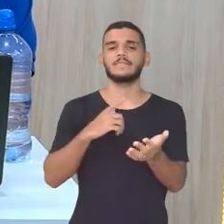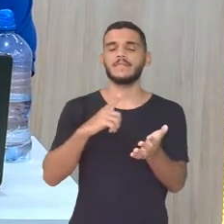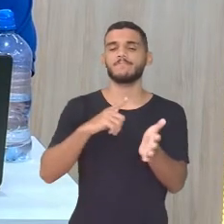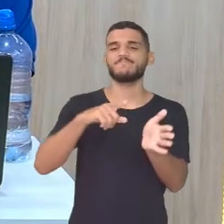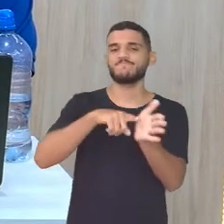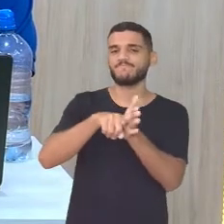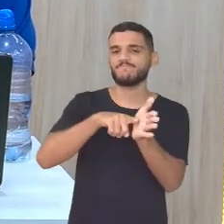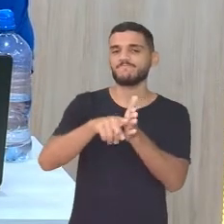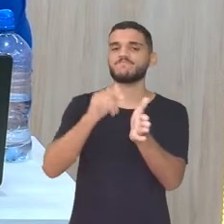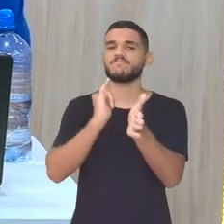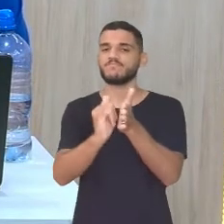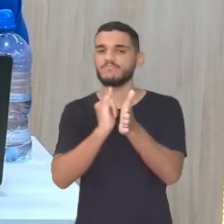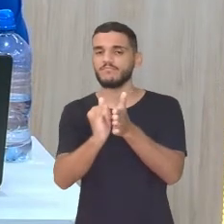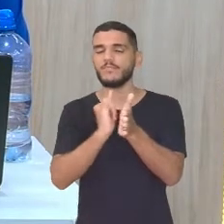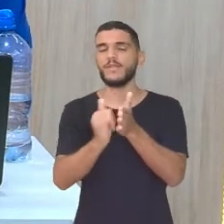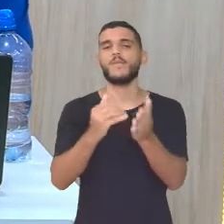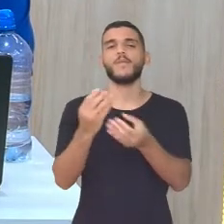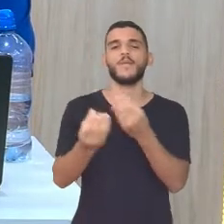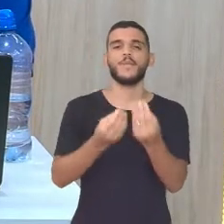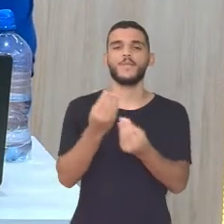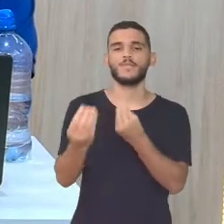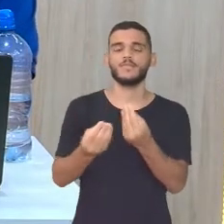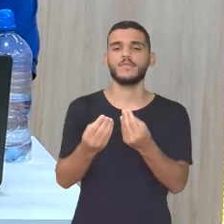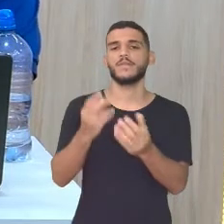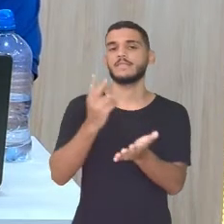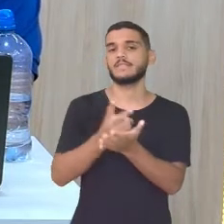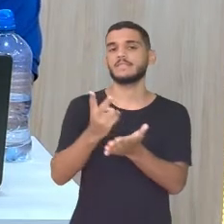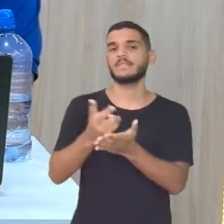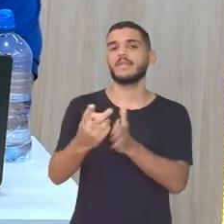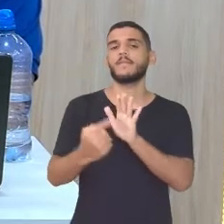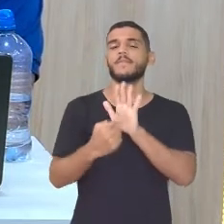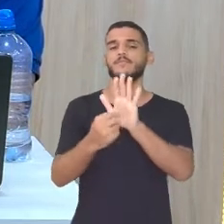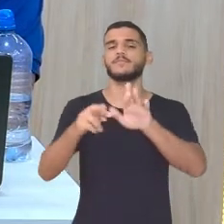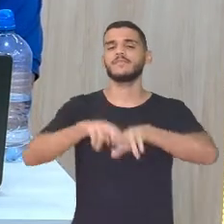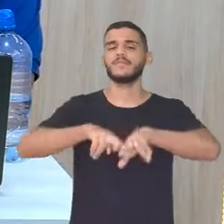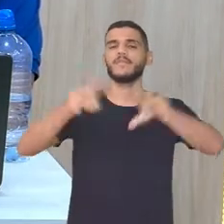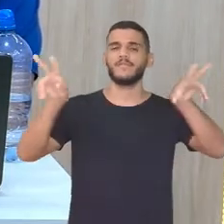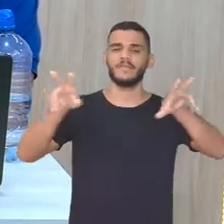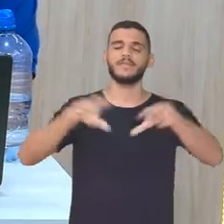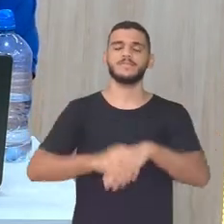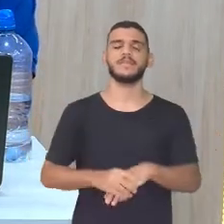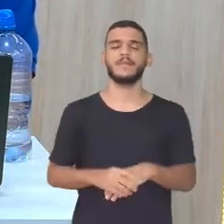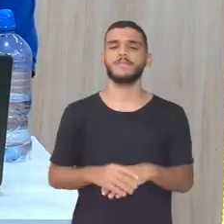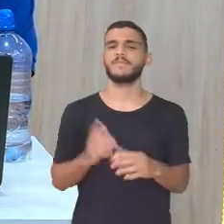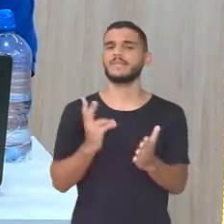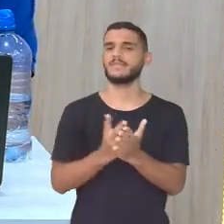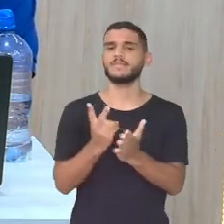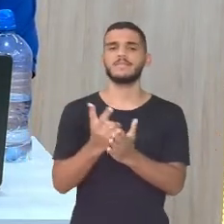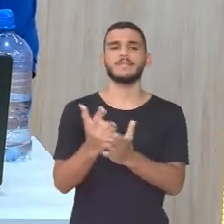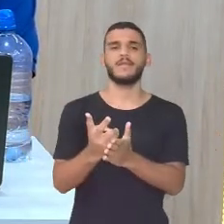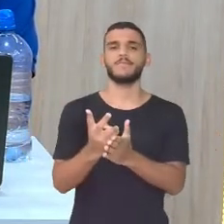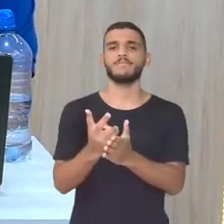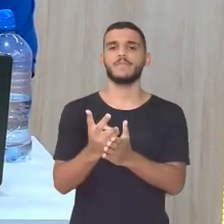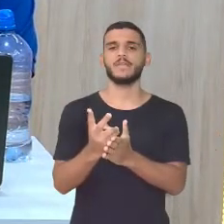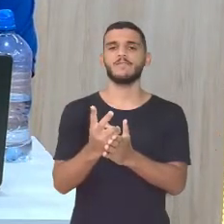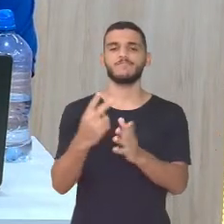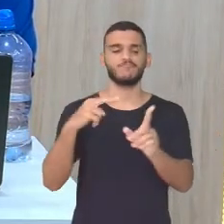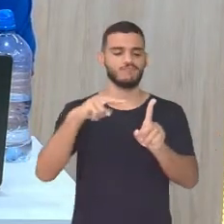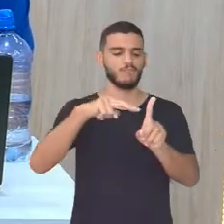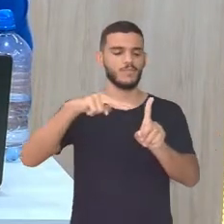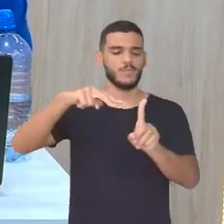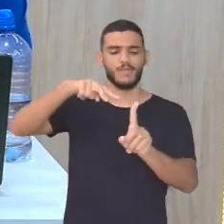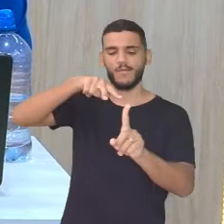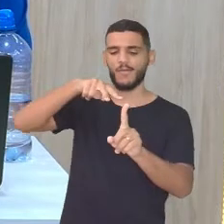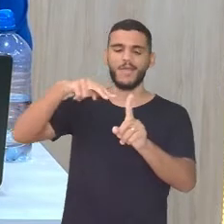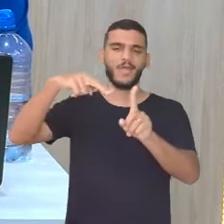Das narrativas de conto ou de fada, mas sempre trazendo alguma coisa diferente, né? Sempre trazendo uma outra perspectiva. E é um